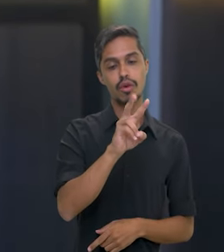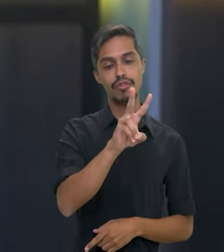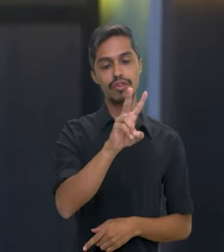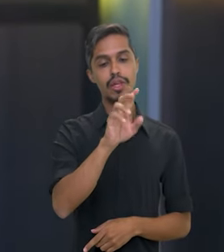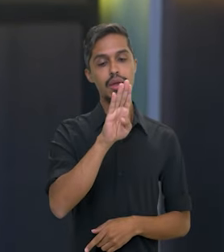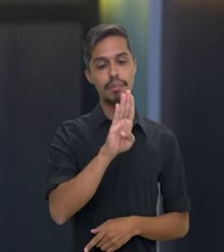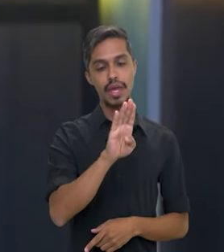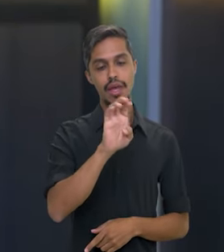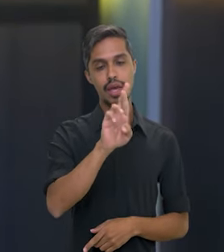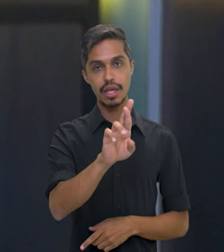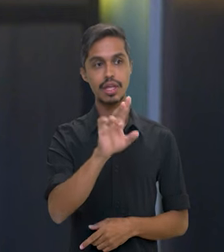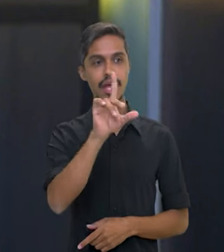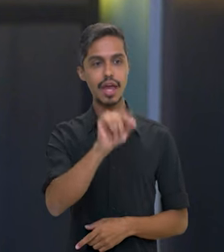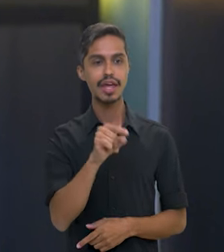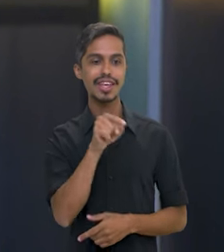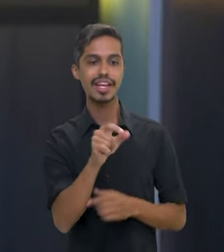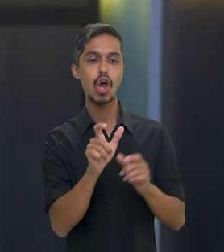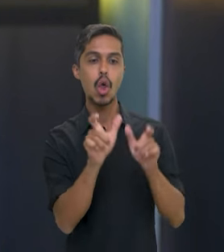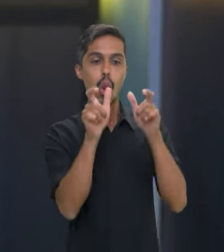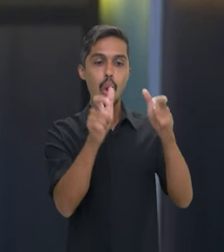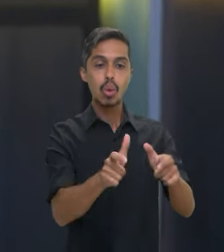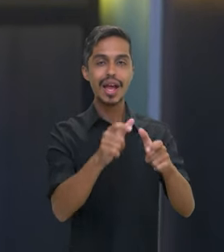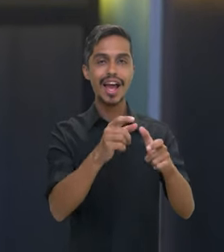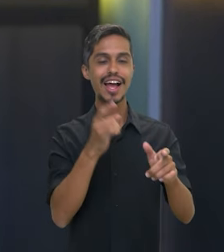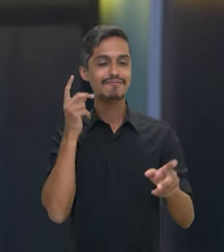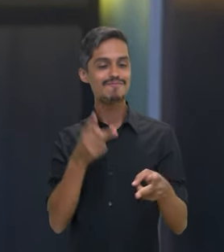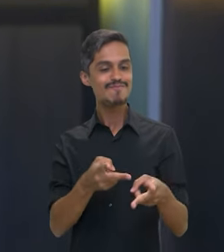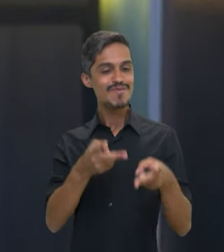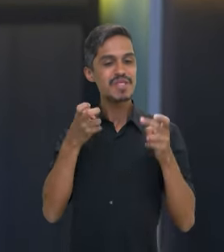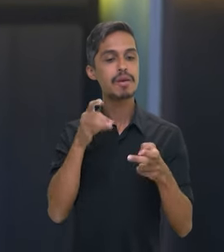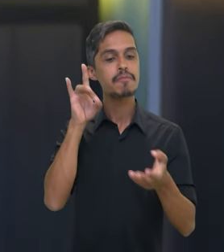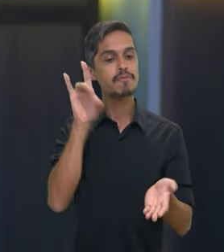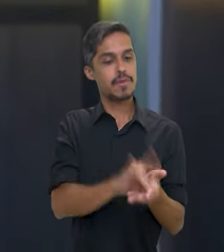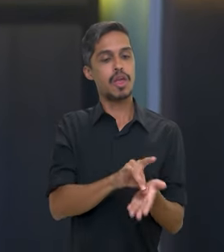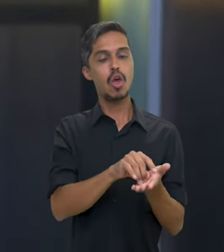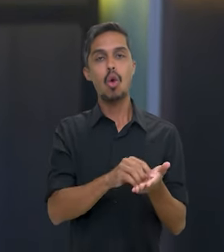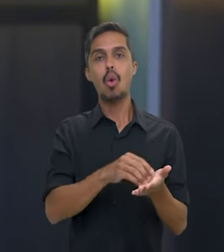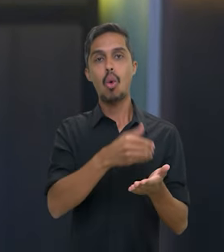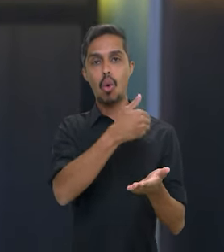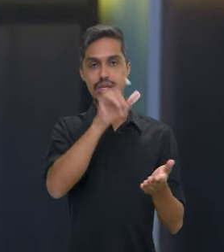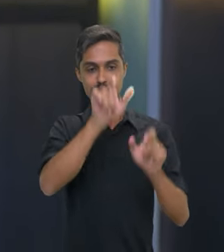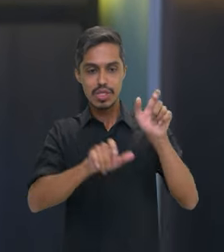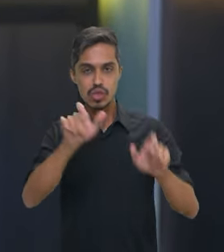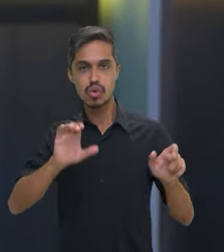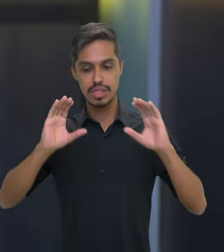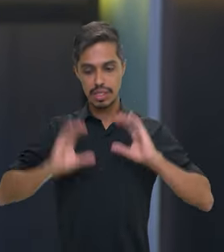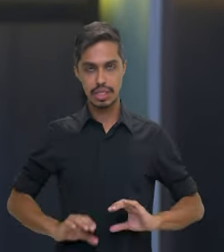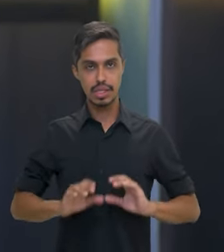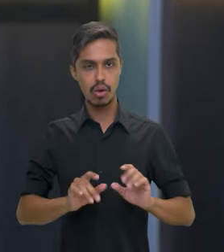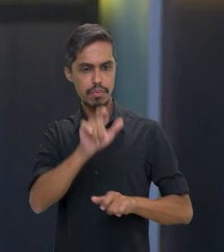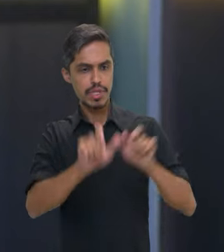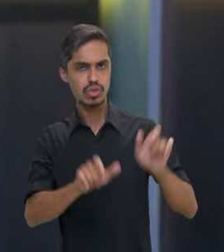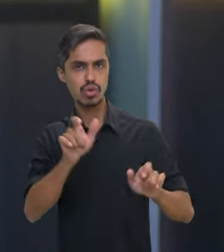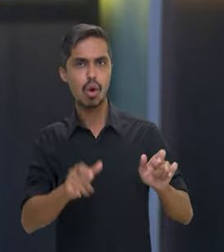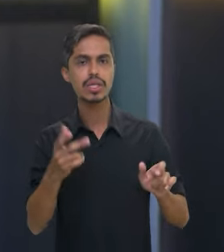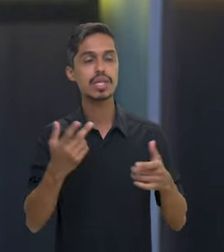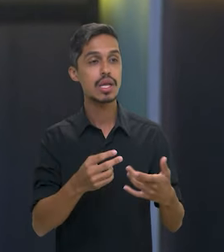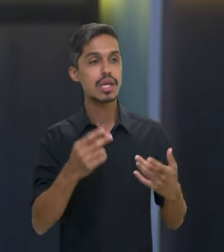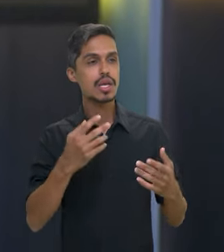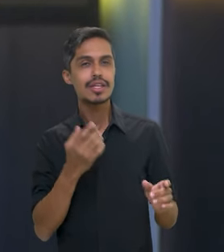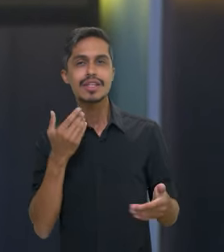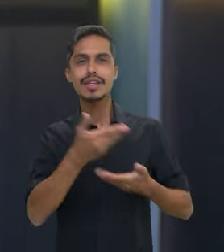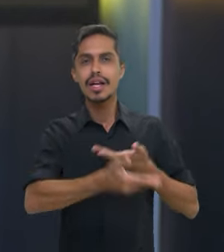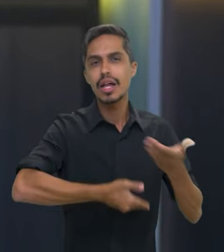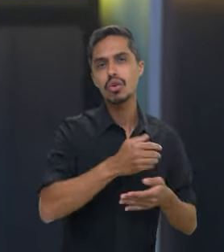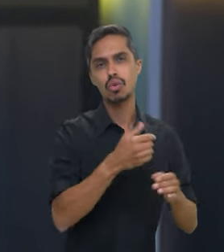é que ele seja reconhecido como o lugar onde o cidadão vai buscar a interação com o estado. Seja